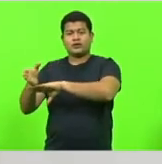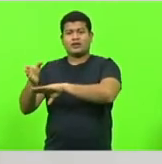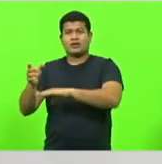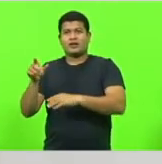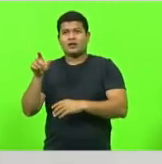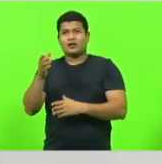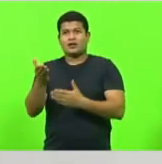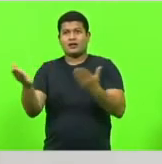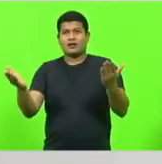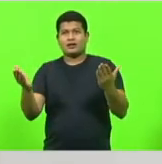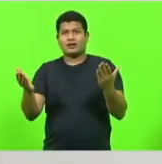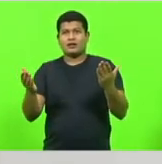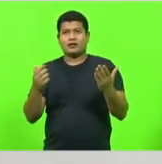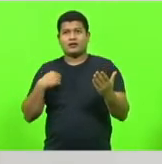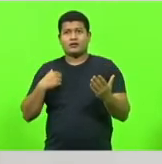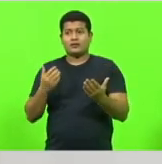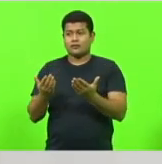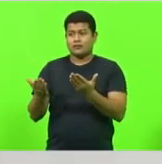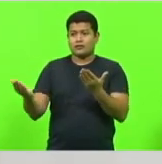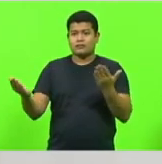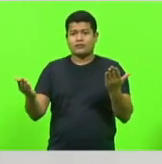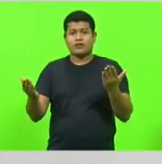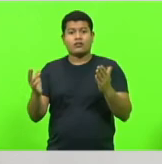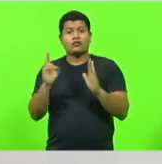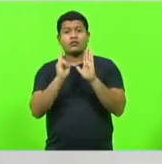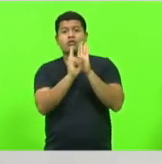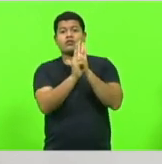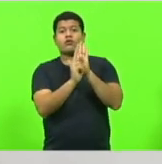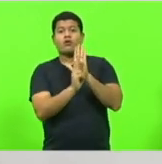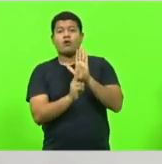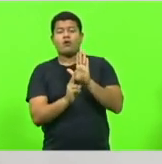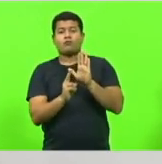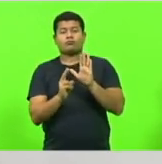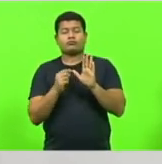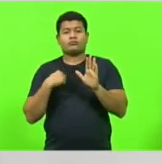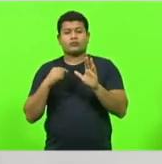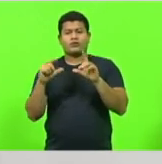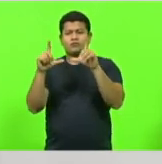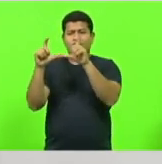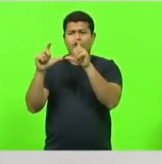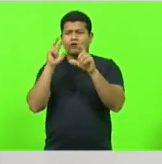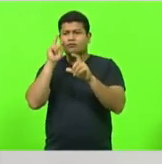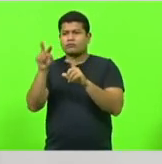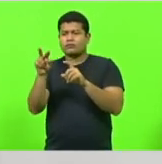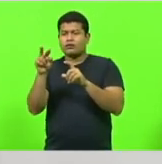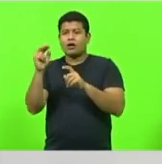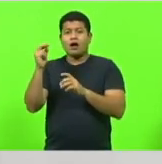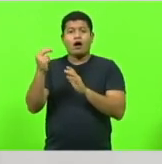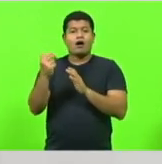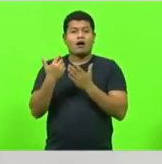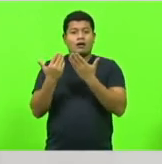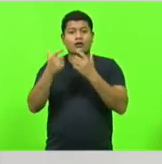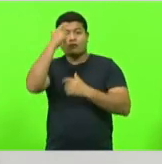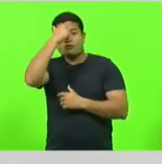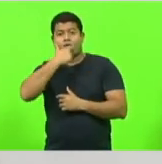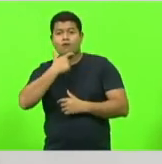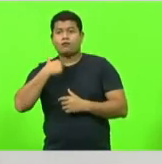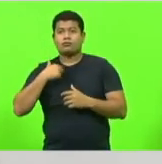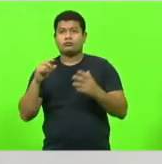ali rostos ali, rostos e nomes, eles aparecem nas duas. Se você olhar ali, com apenas